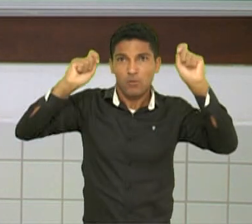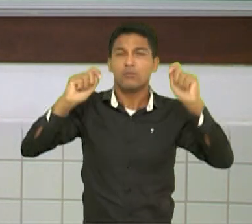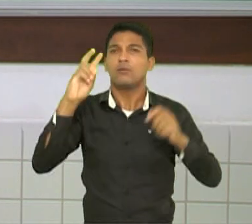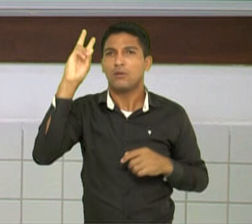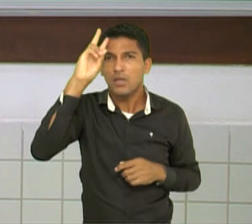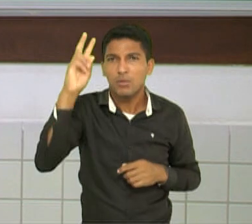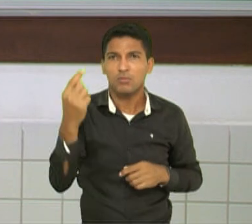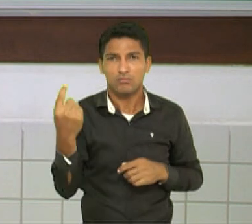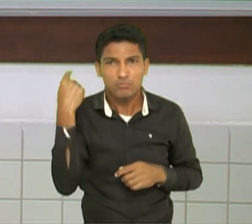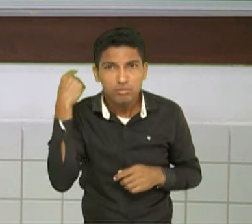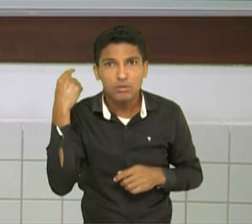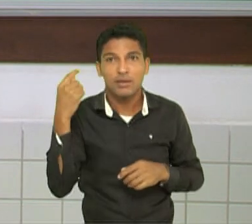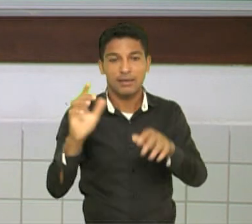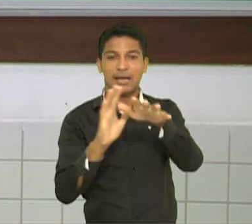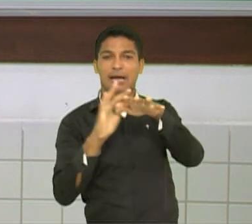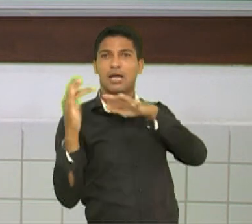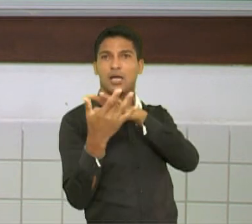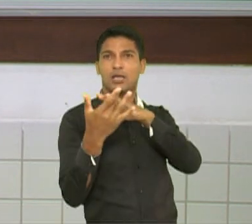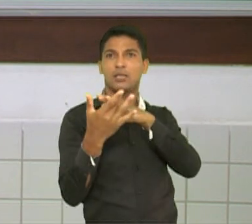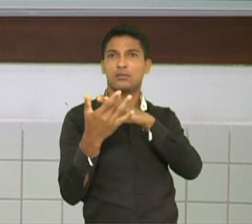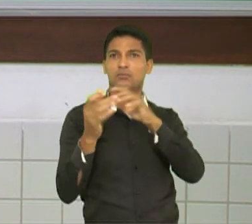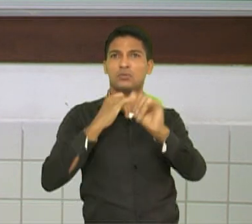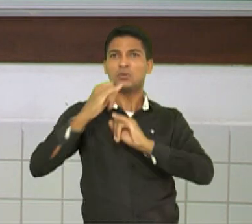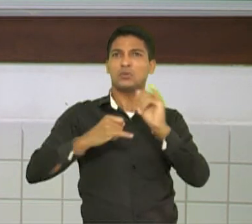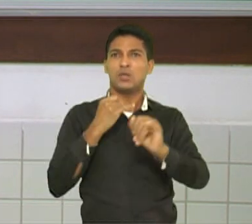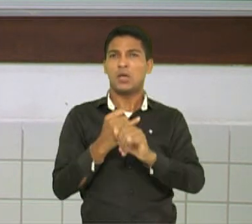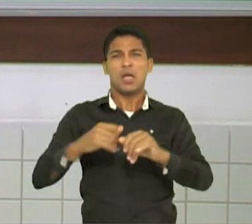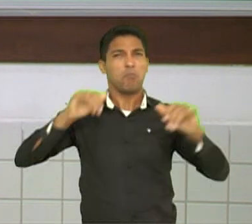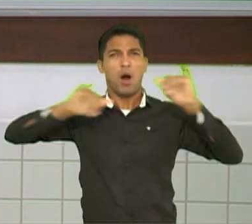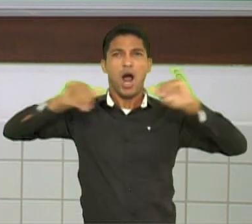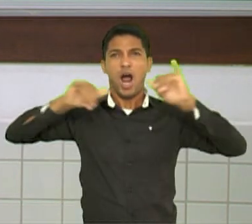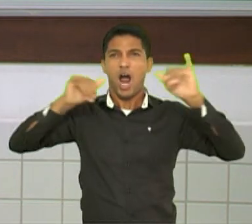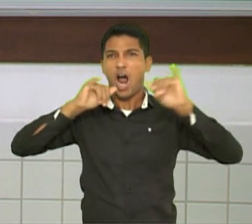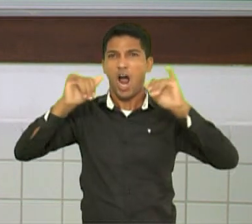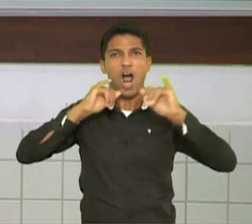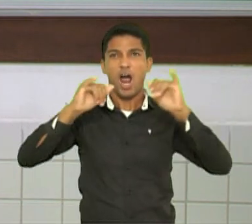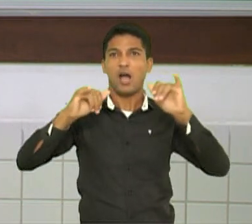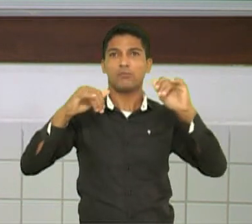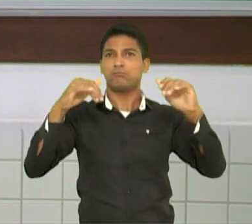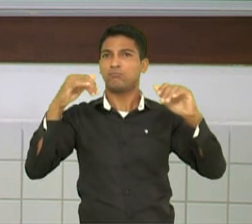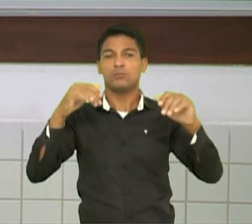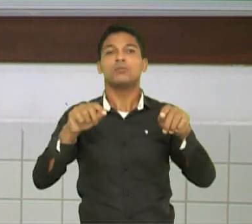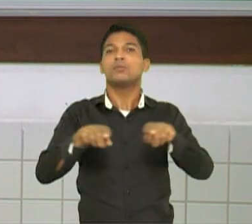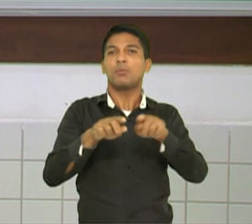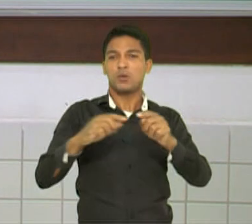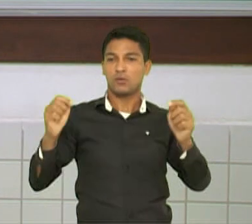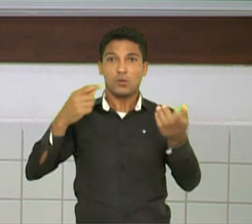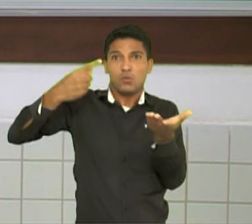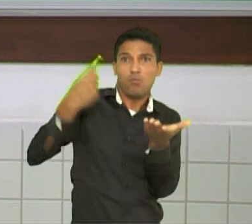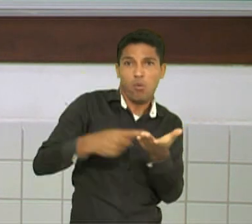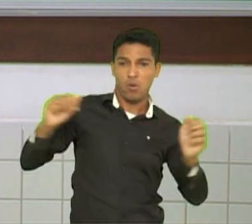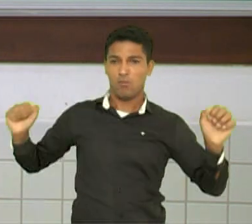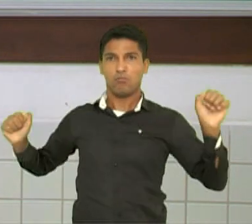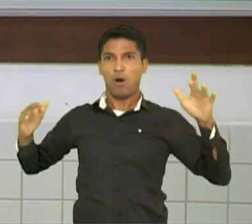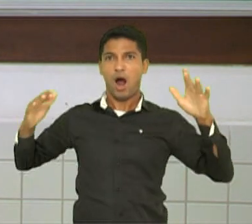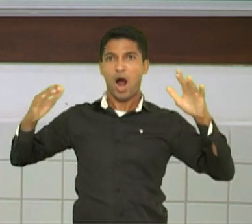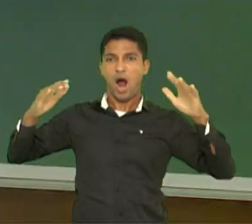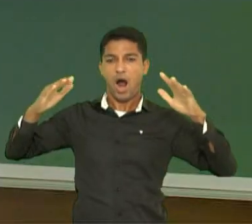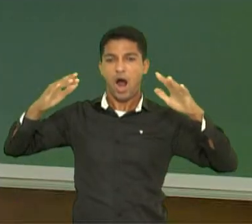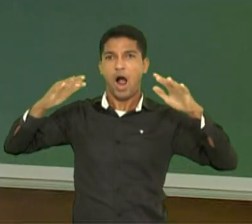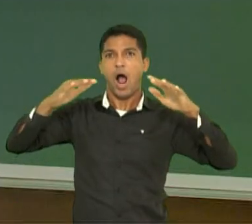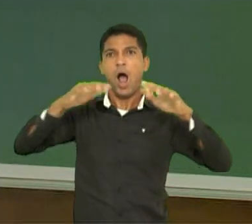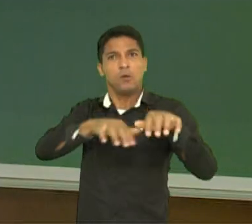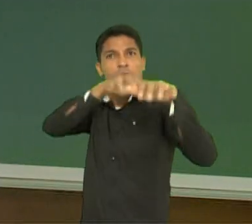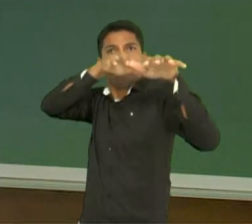sociais tiveram um papel de divulgação e de encontro dessa população nesses protestos. E lembra